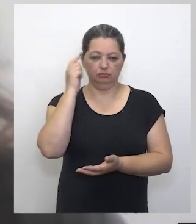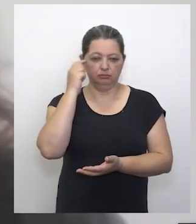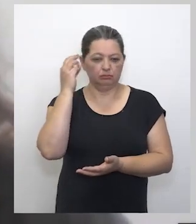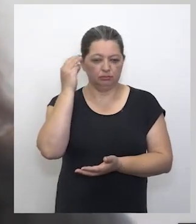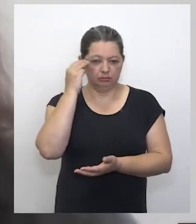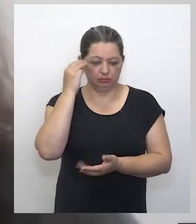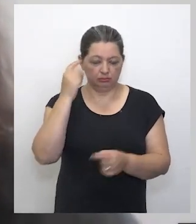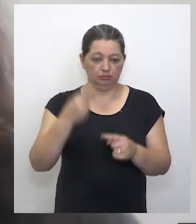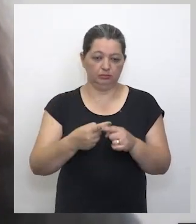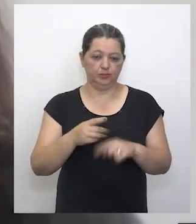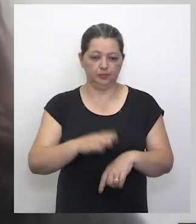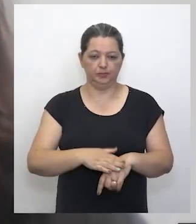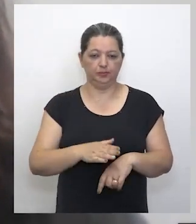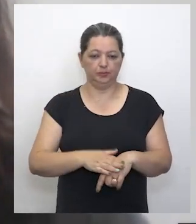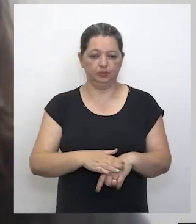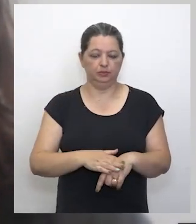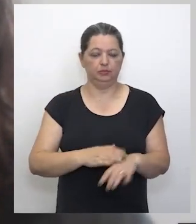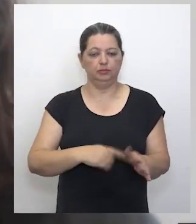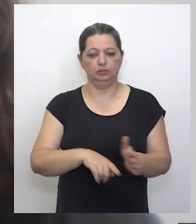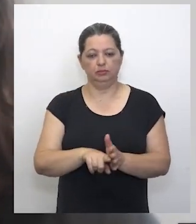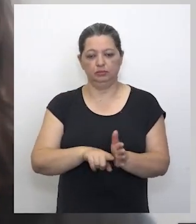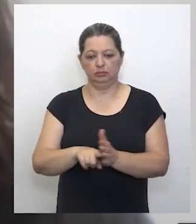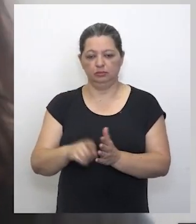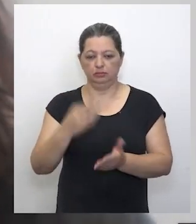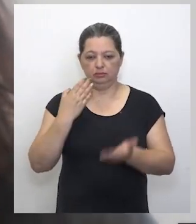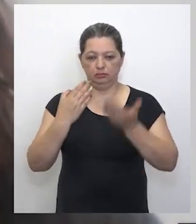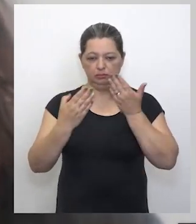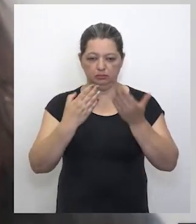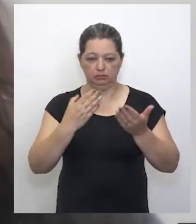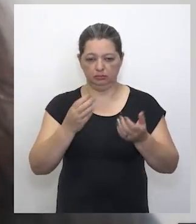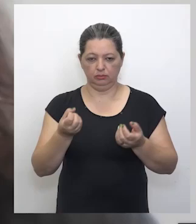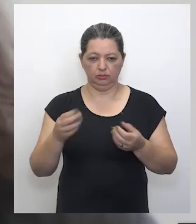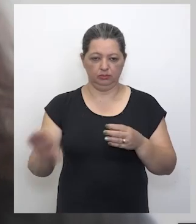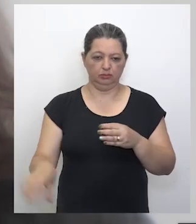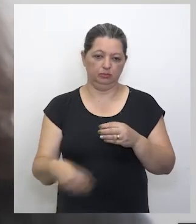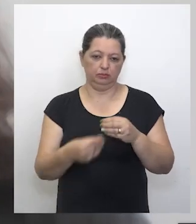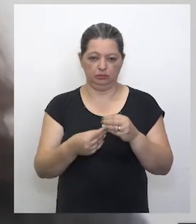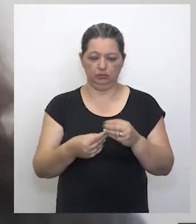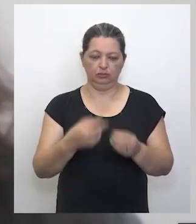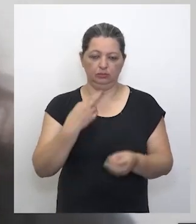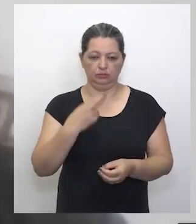de fazer estimativa ou arredondamento do resultado.